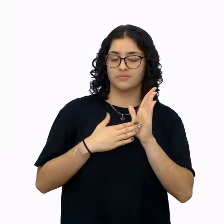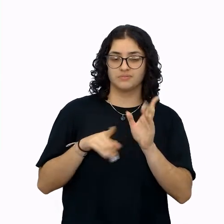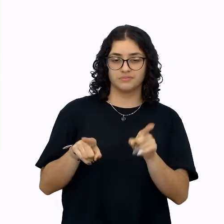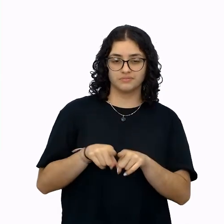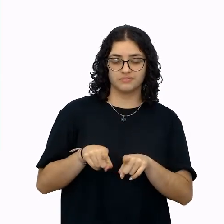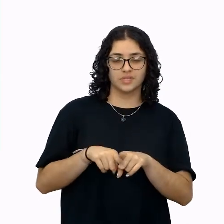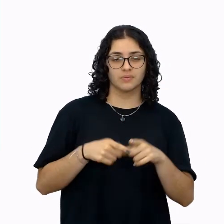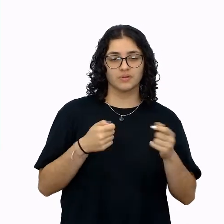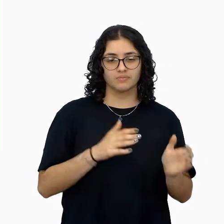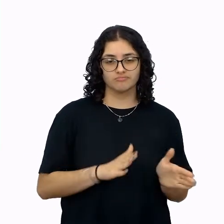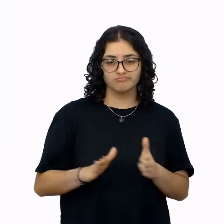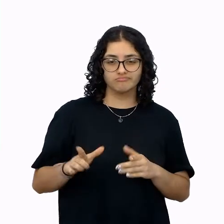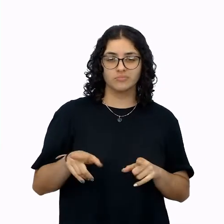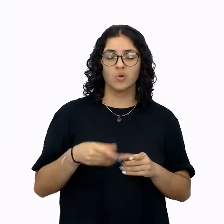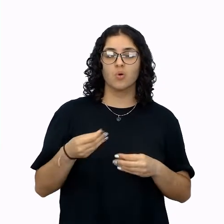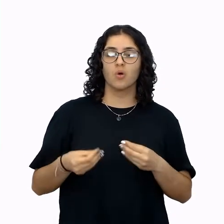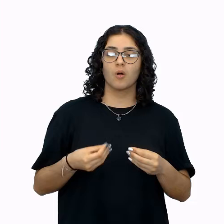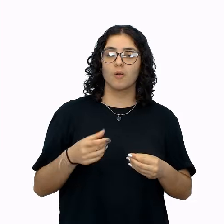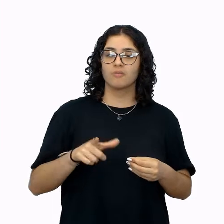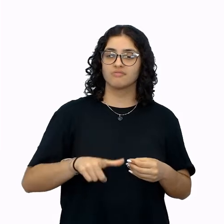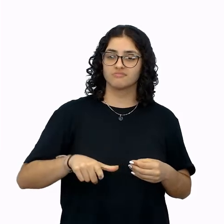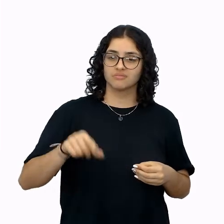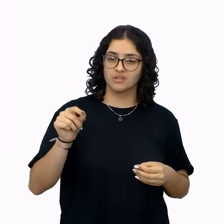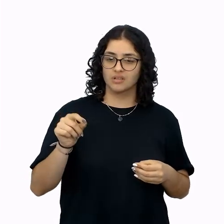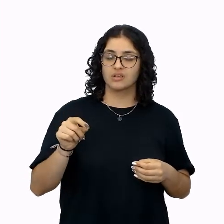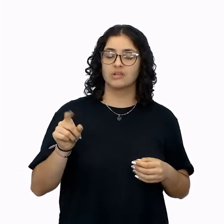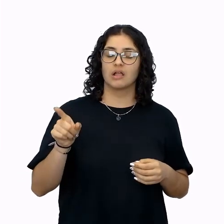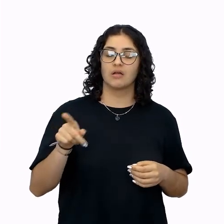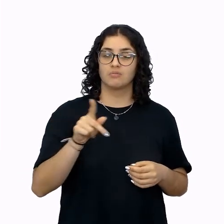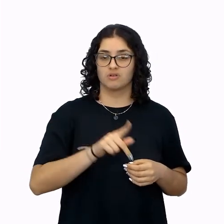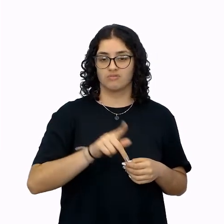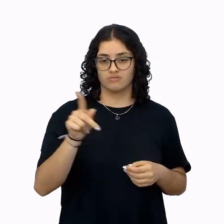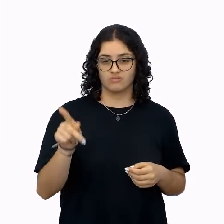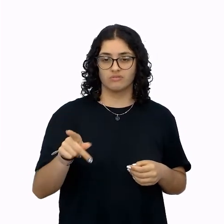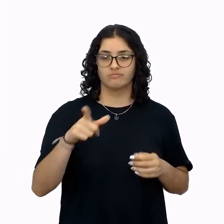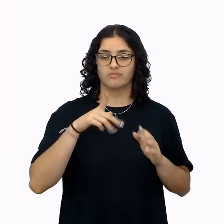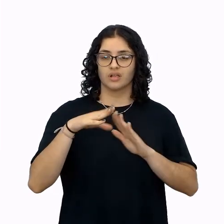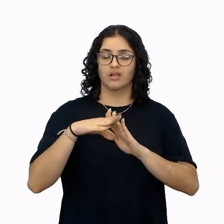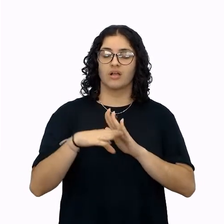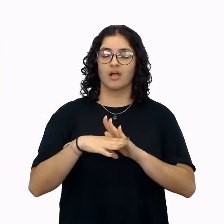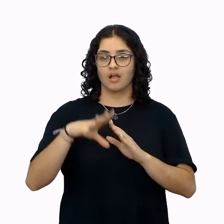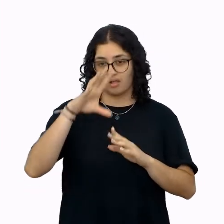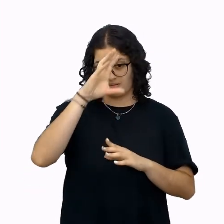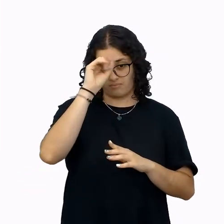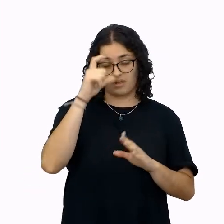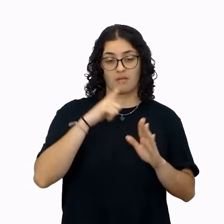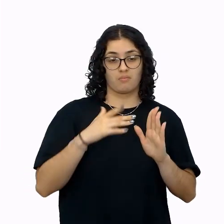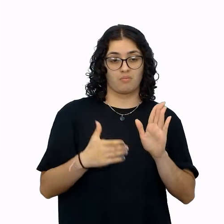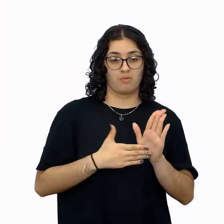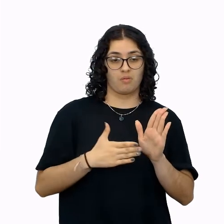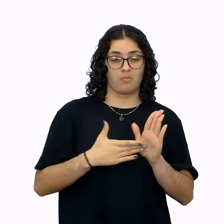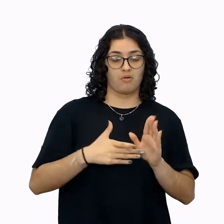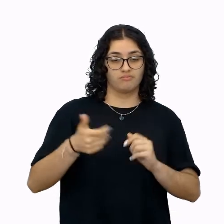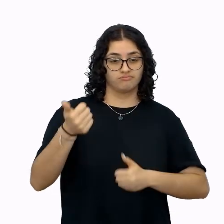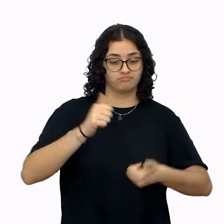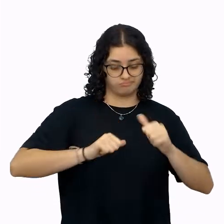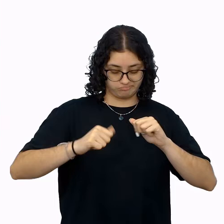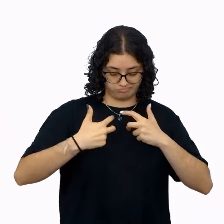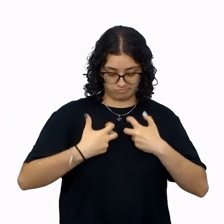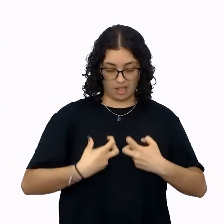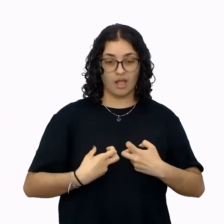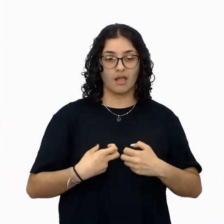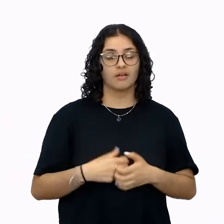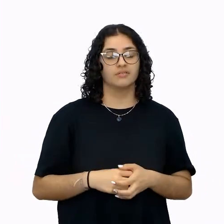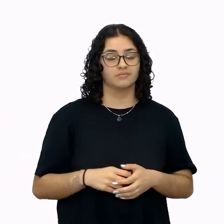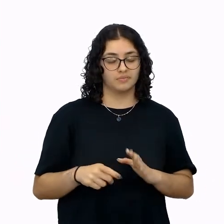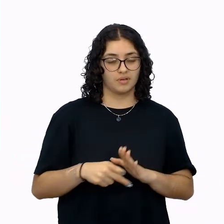ser processual e servir como tomada de decisão para os professores no percurso de aprendizagem proposto pela autoavaliação que consta no nosso